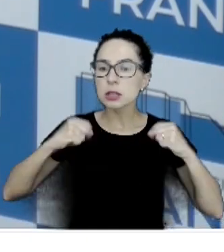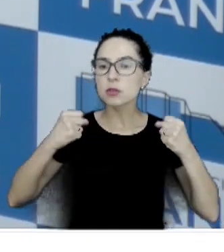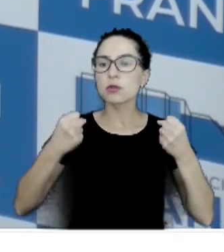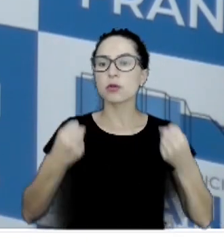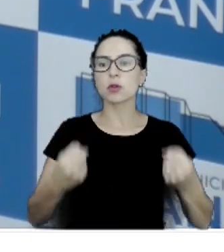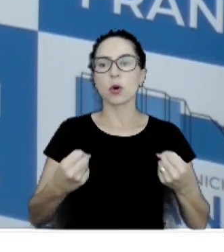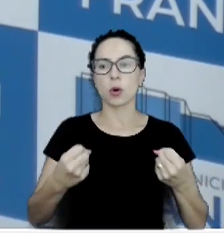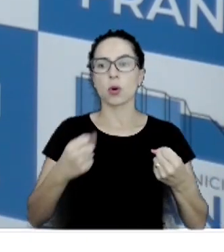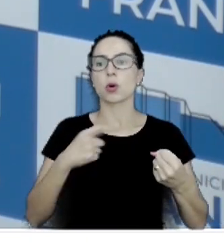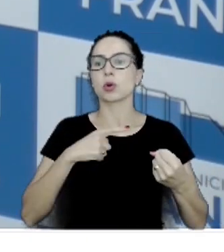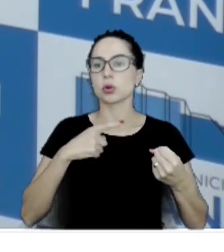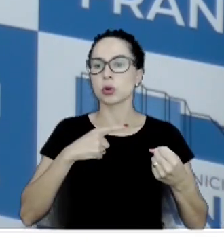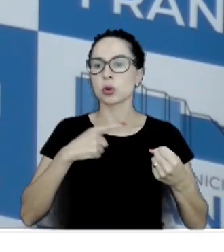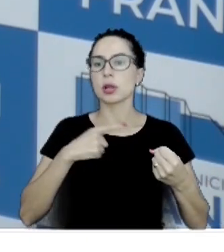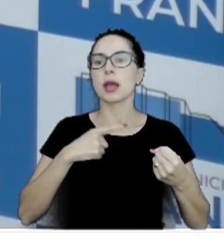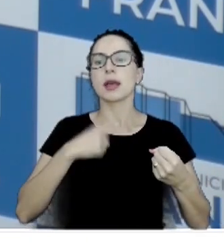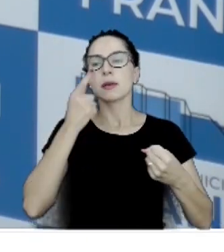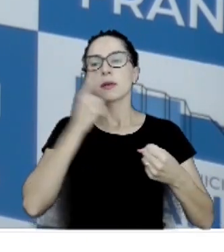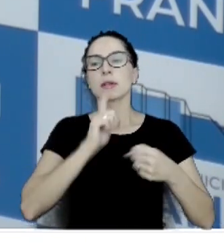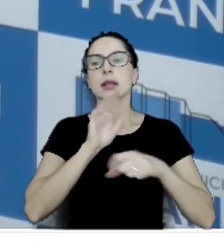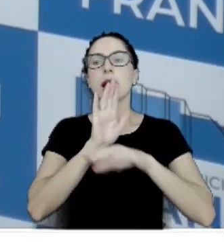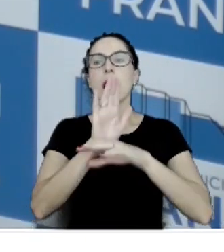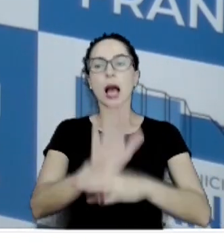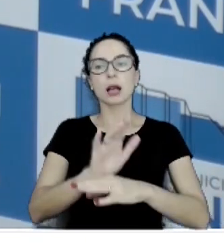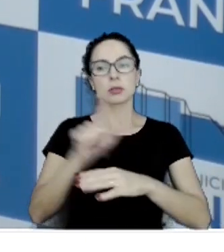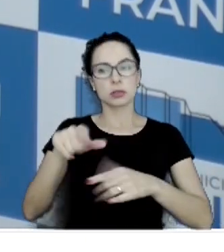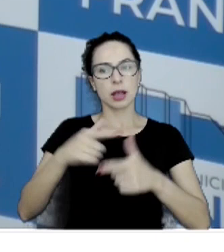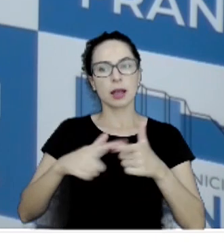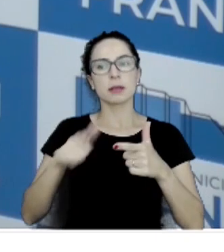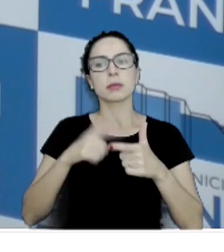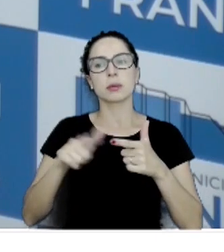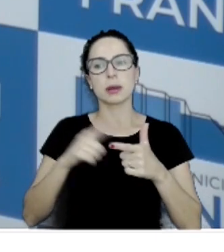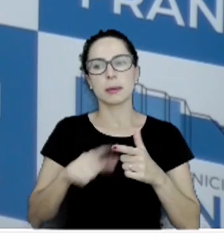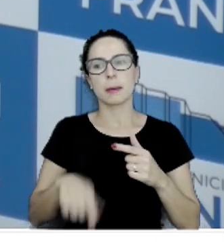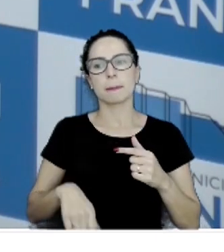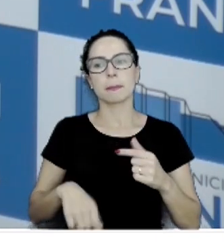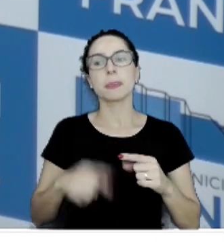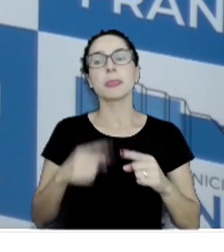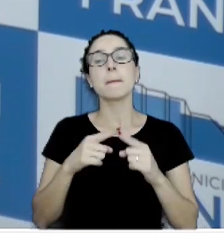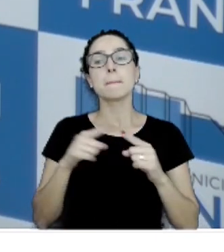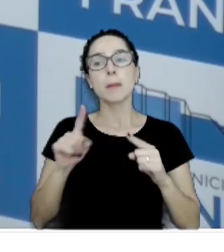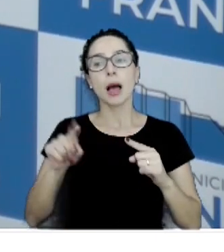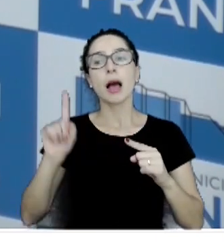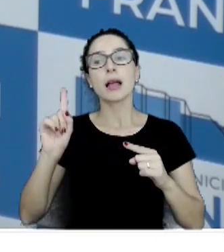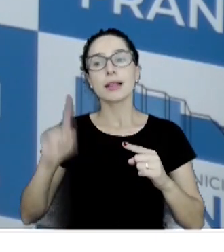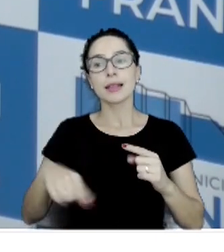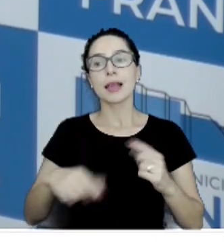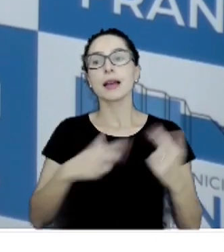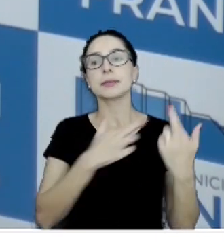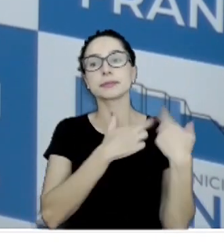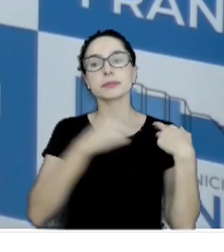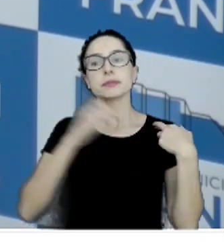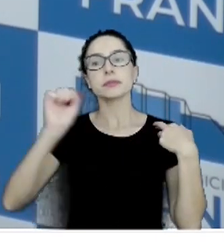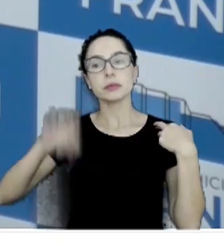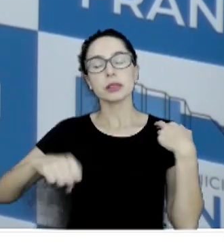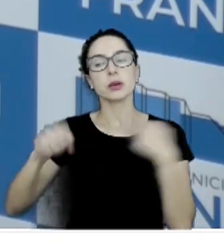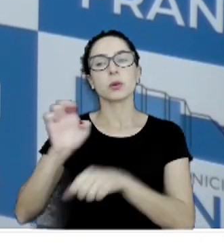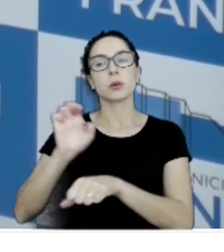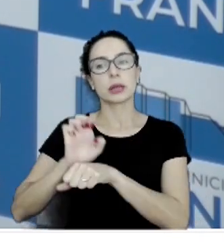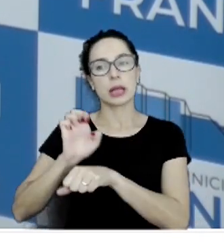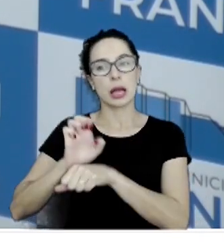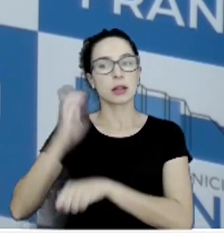em resolvermos esse problema. Mas cabe sim ao Estado de São Paulo